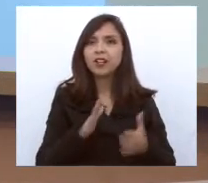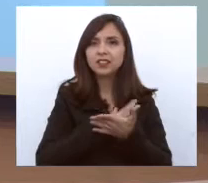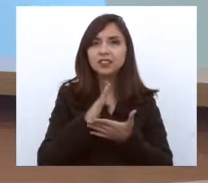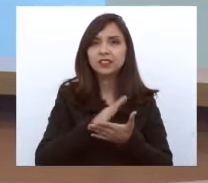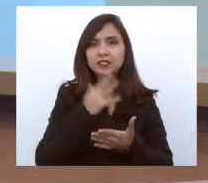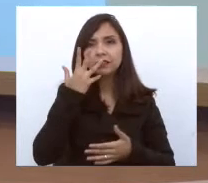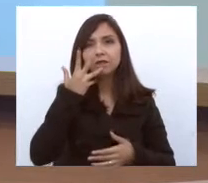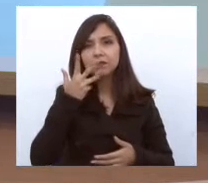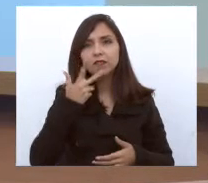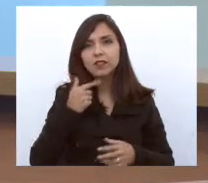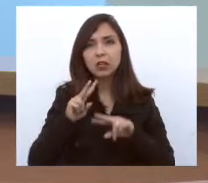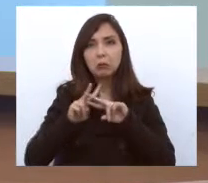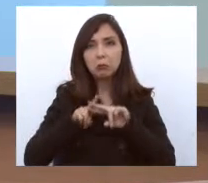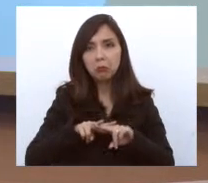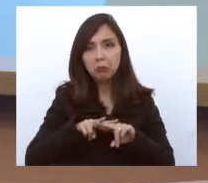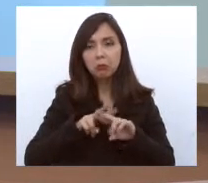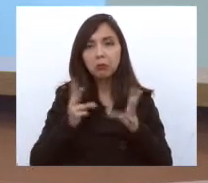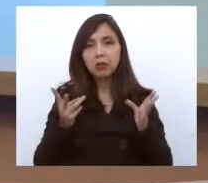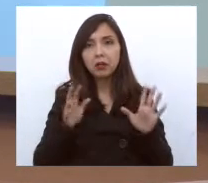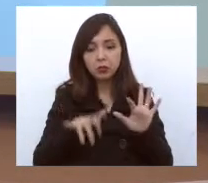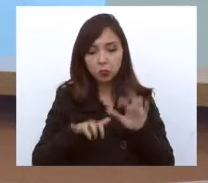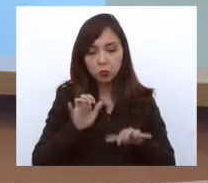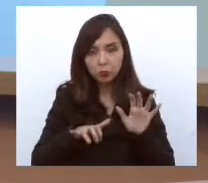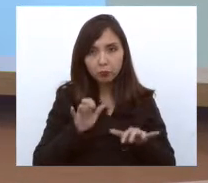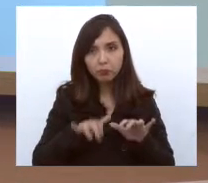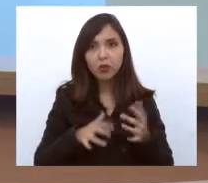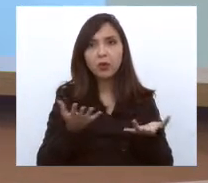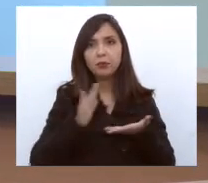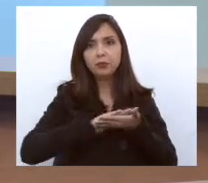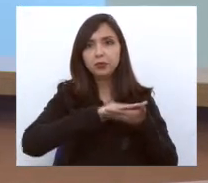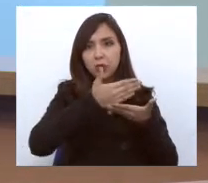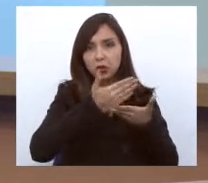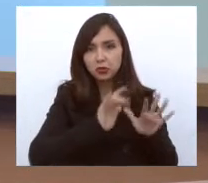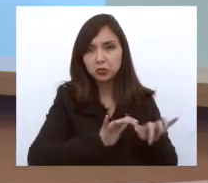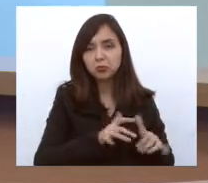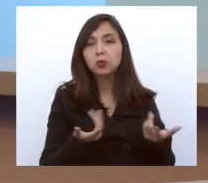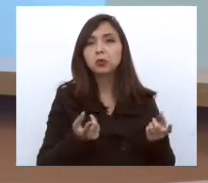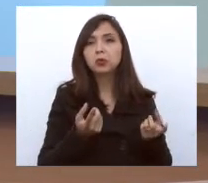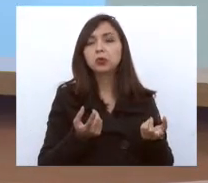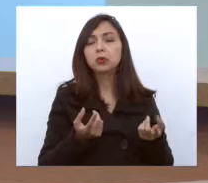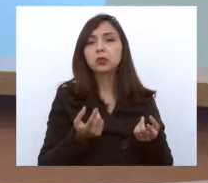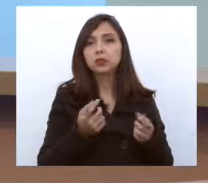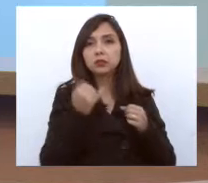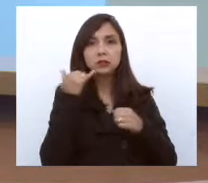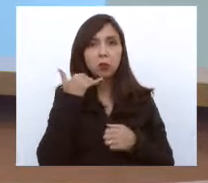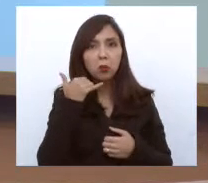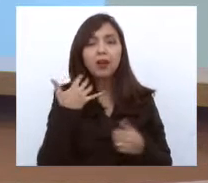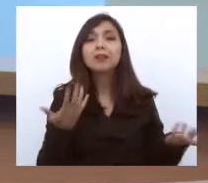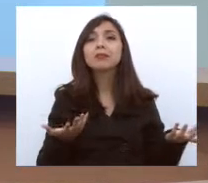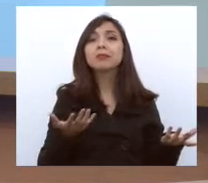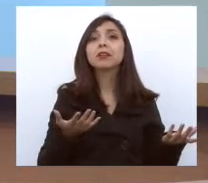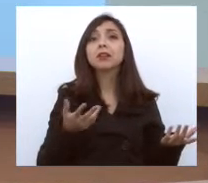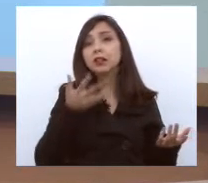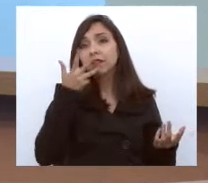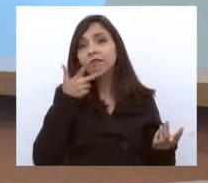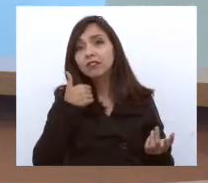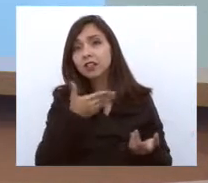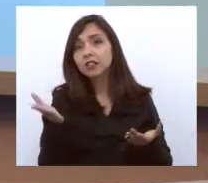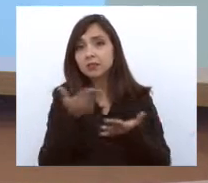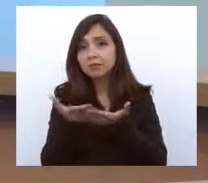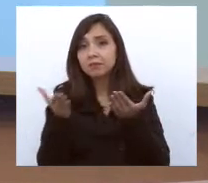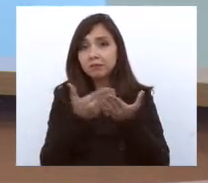criança presa ao computador, ao notebook, ao celular, e as crianças estão perdendo